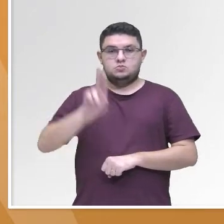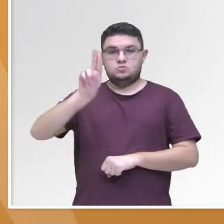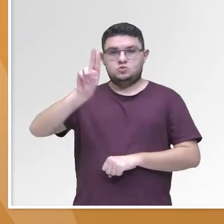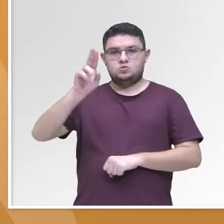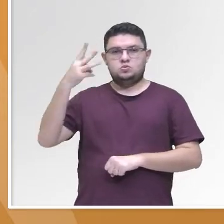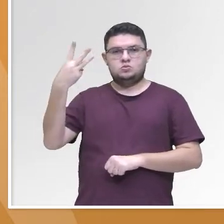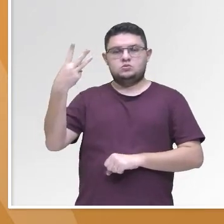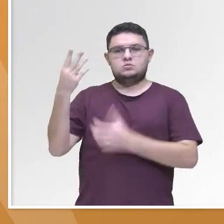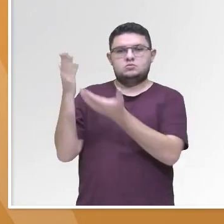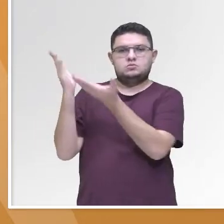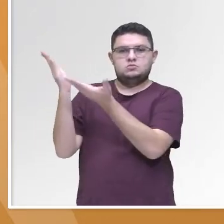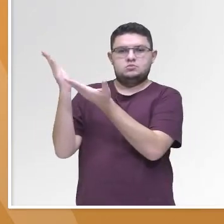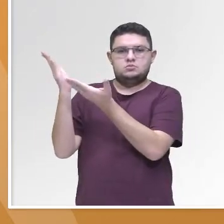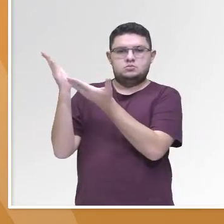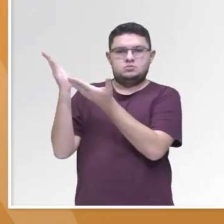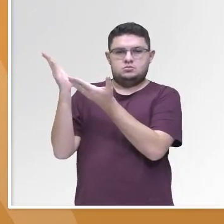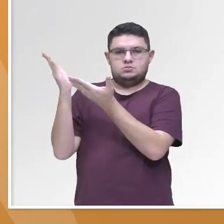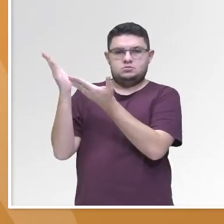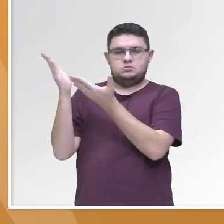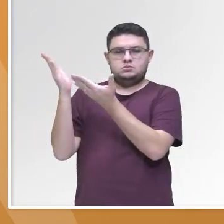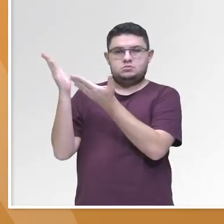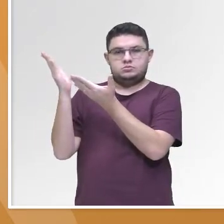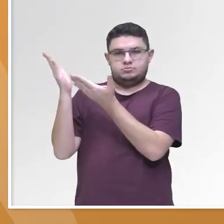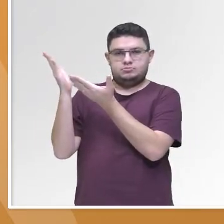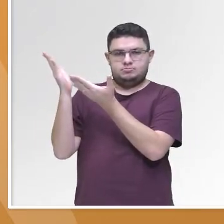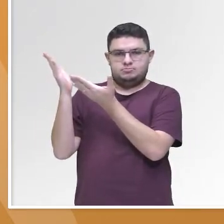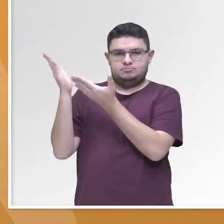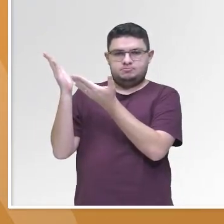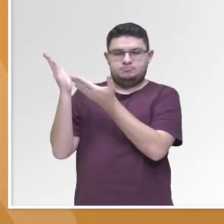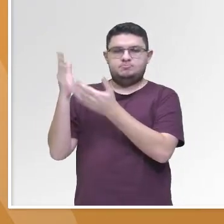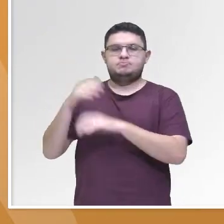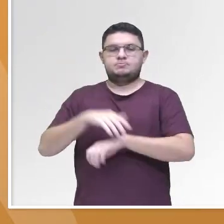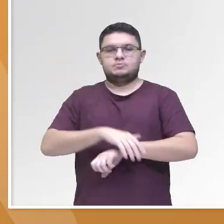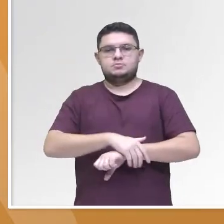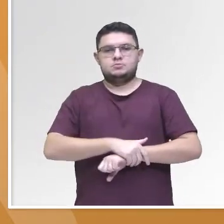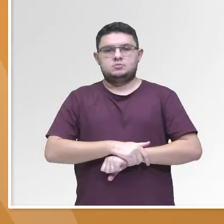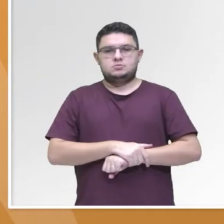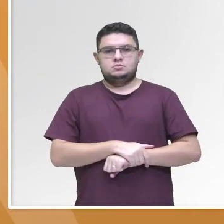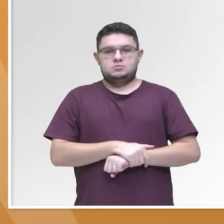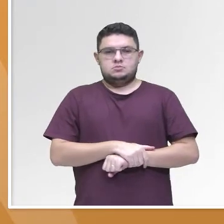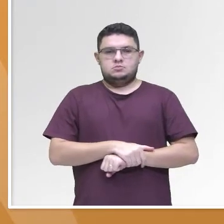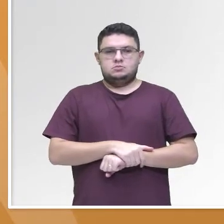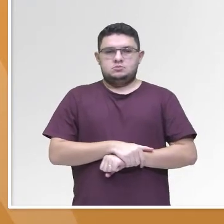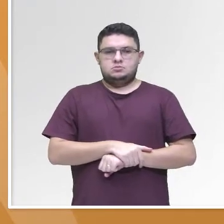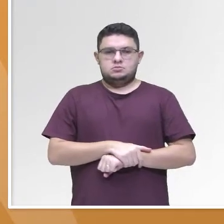Unidade 3. Geografia do Brasil e questões ambientais.